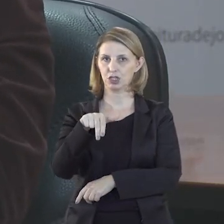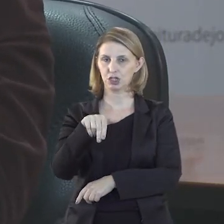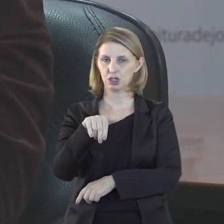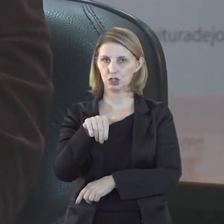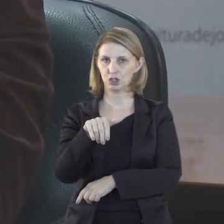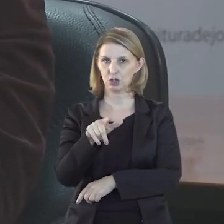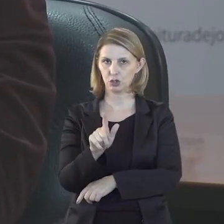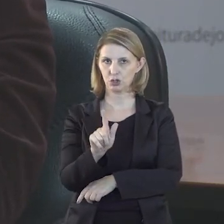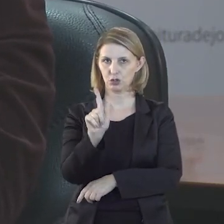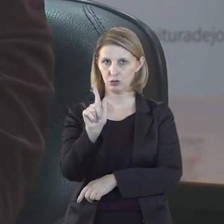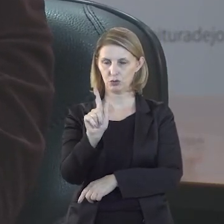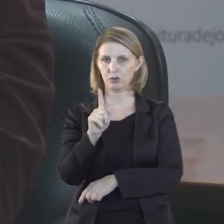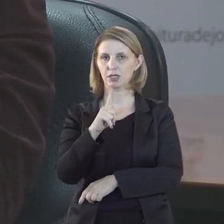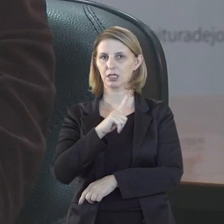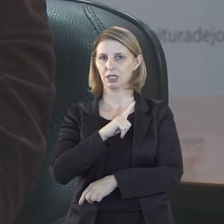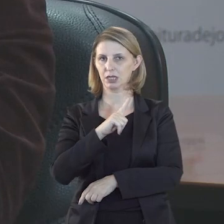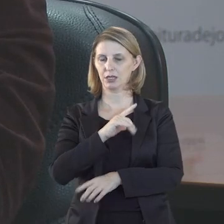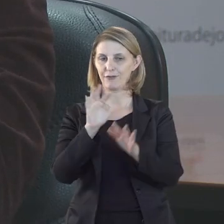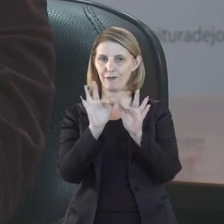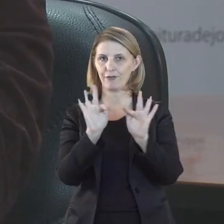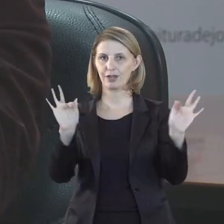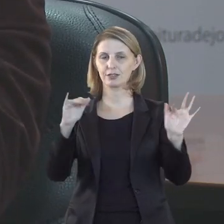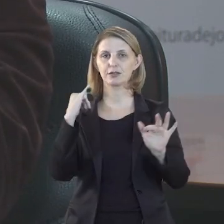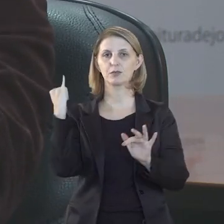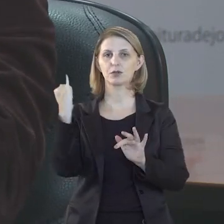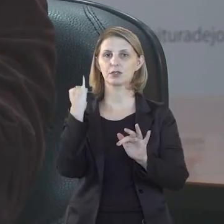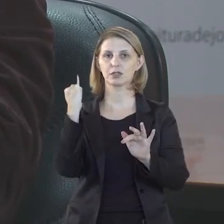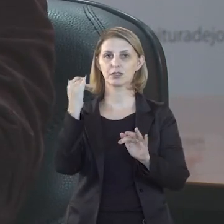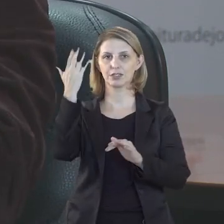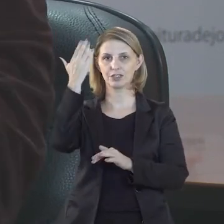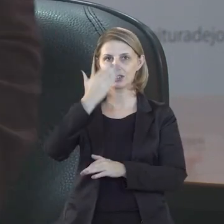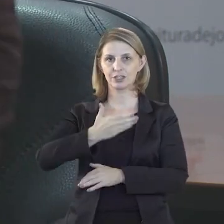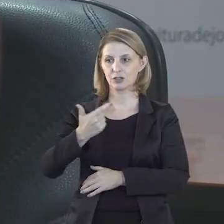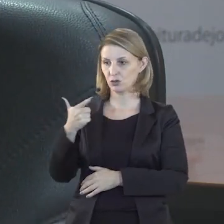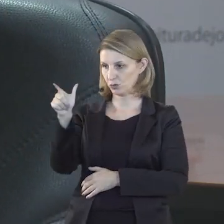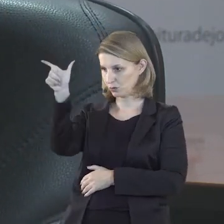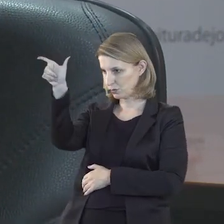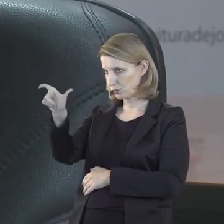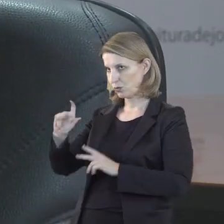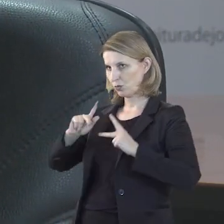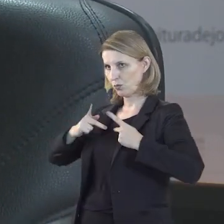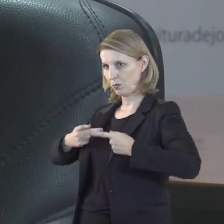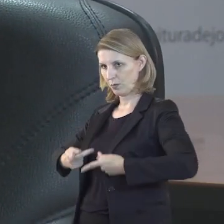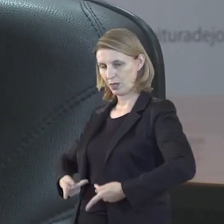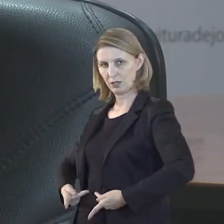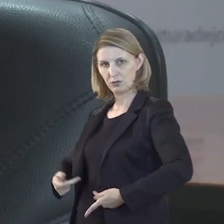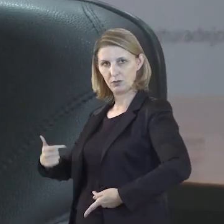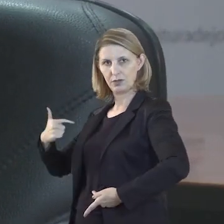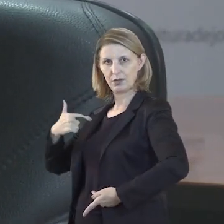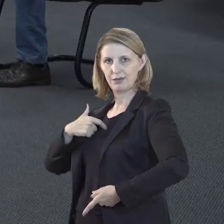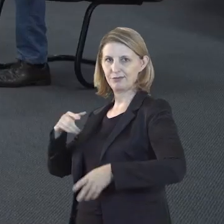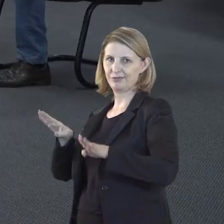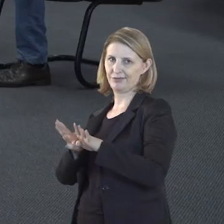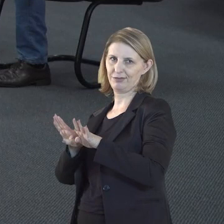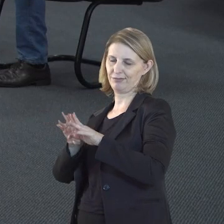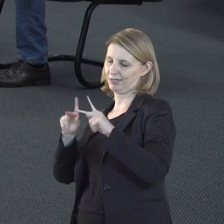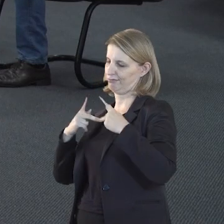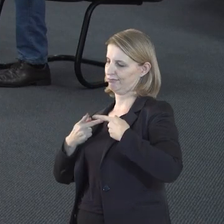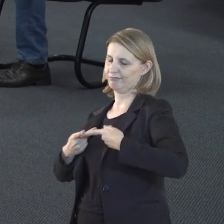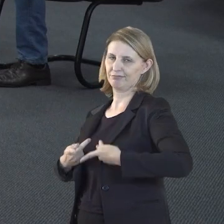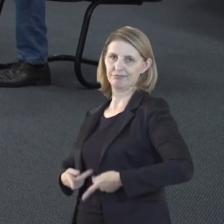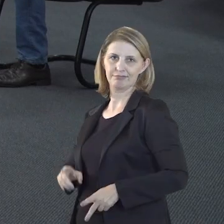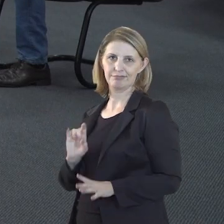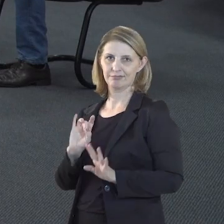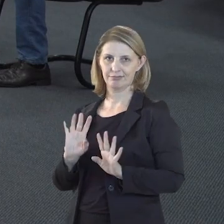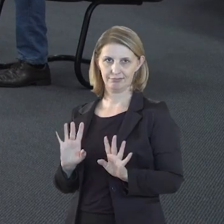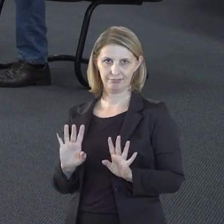importante. Mas o próprio Jung diz, numa das suas frases bem conhecidas, que diante de